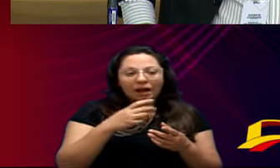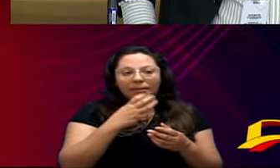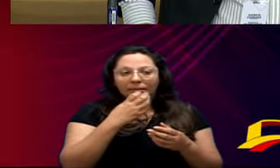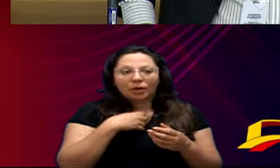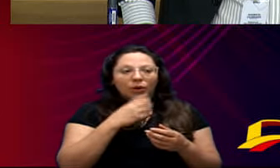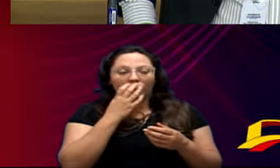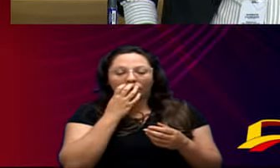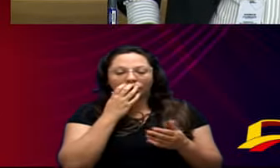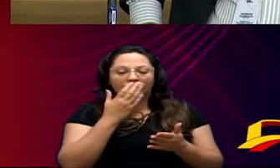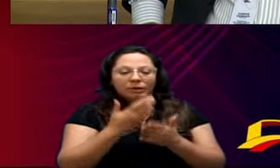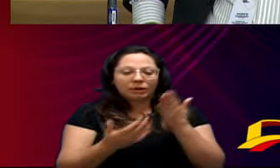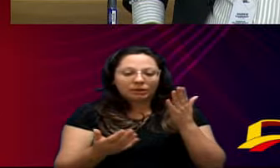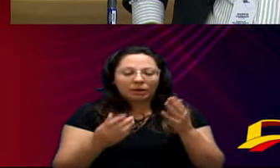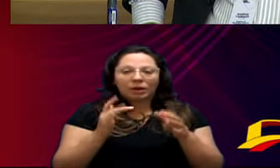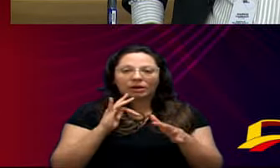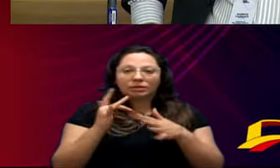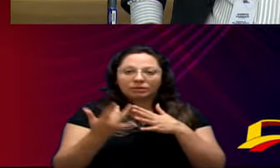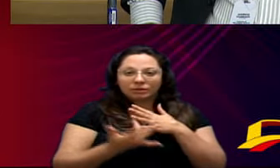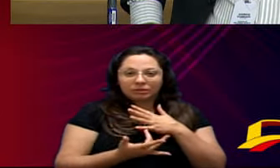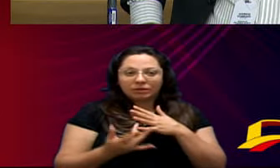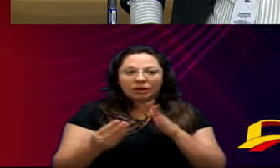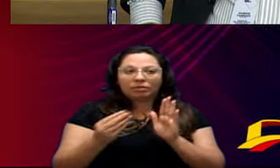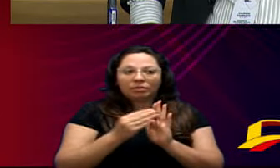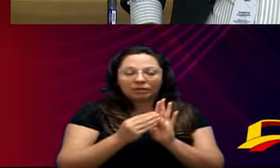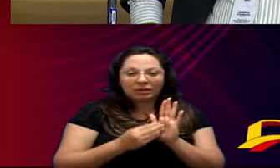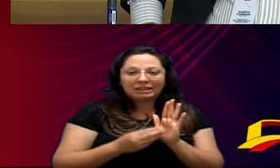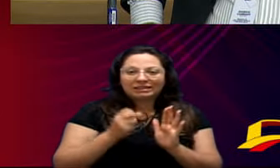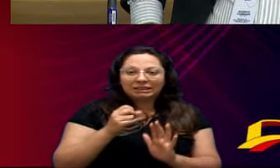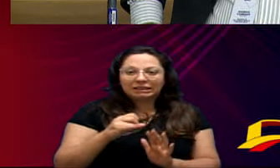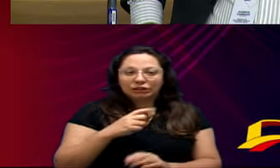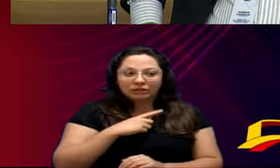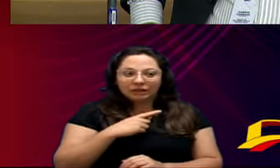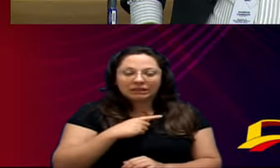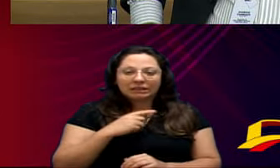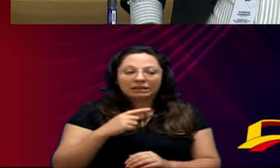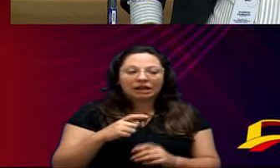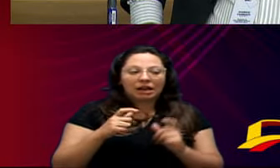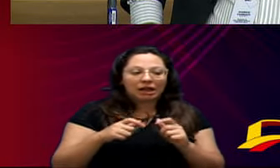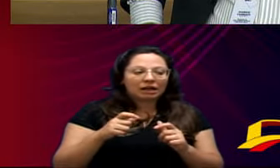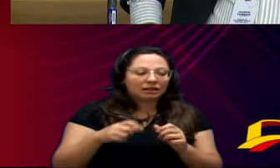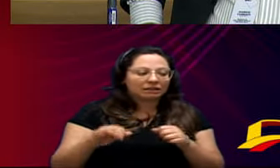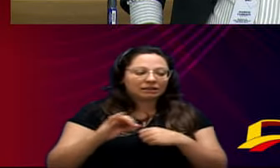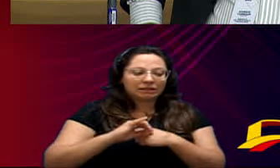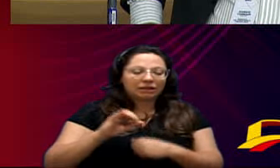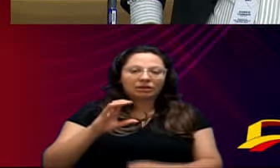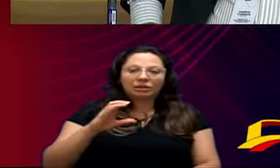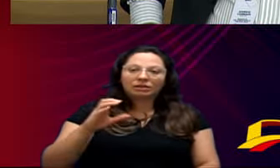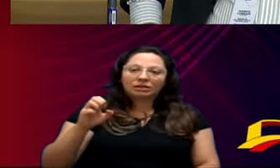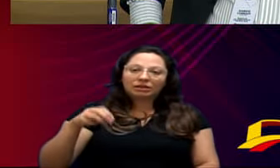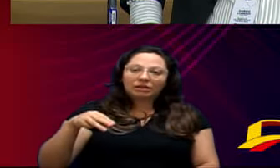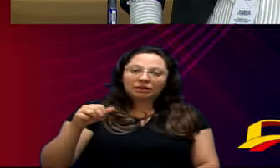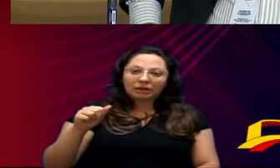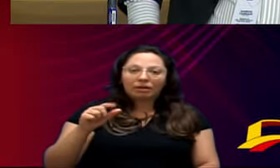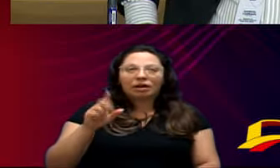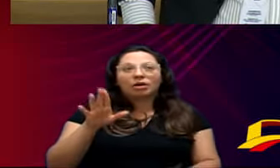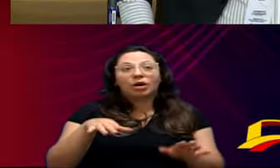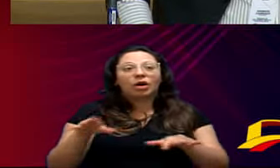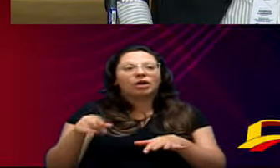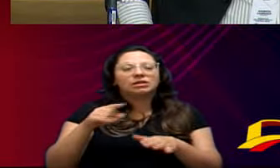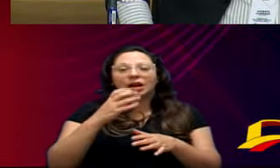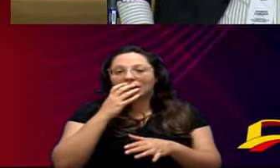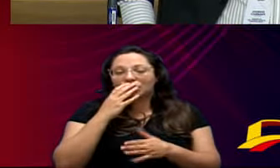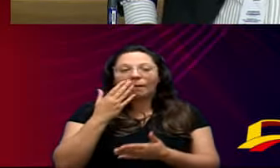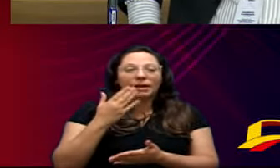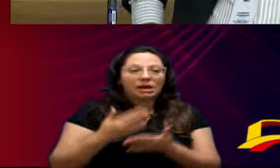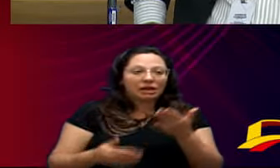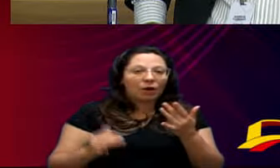vezes tivesse uma central da Sema olha perdeu seu cachorro anuncia aqui né e